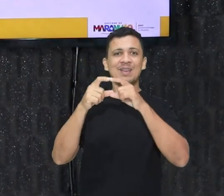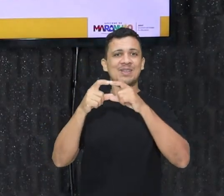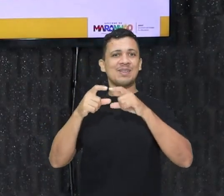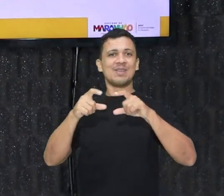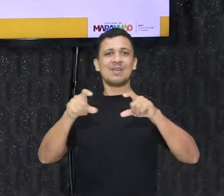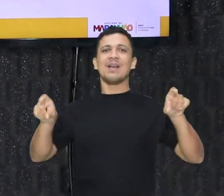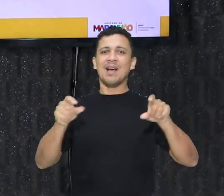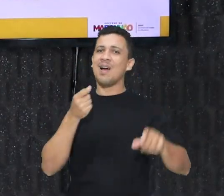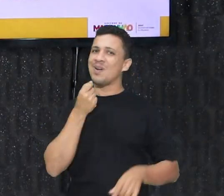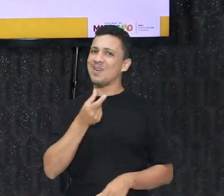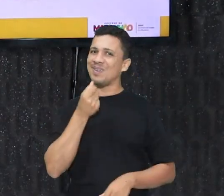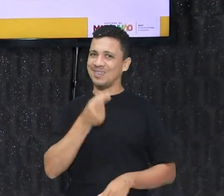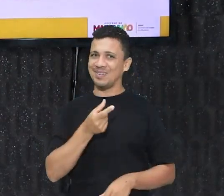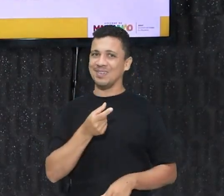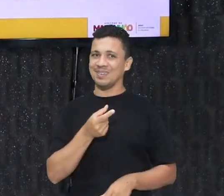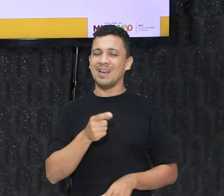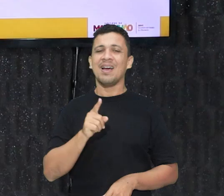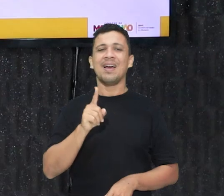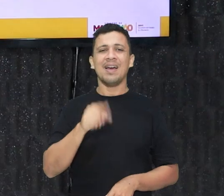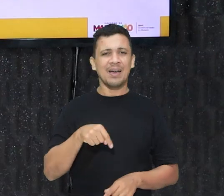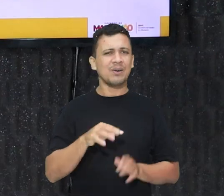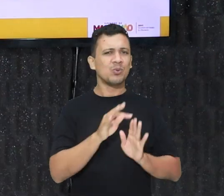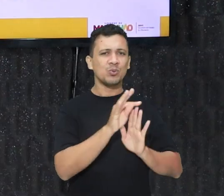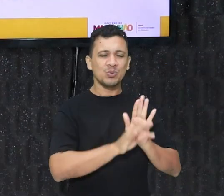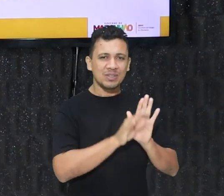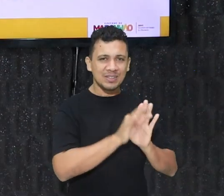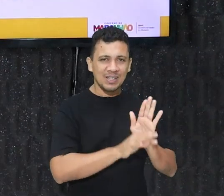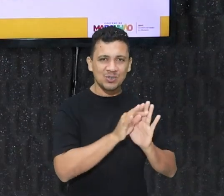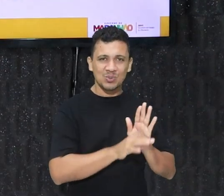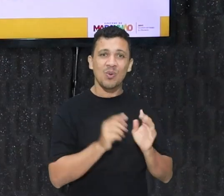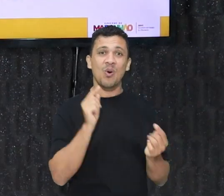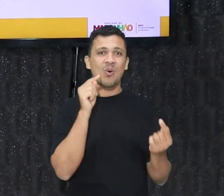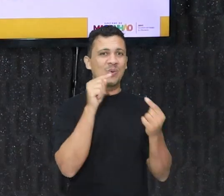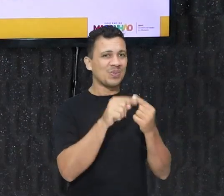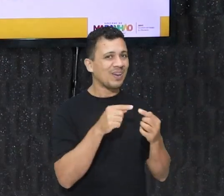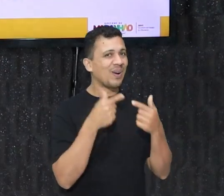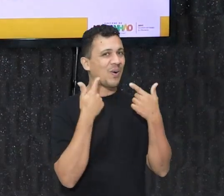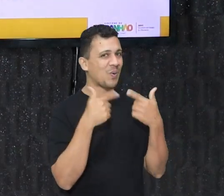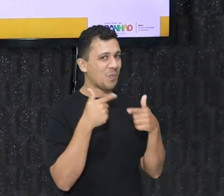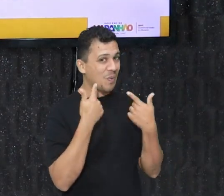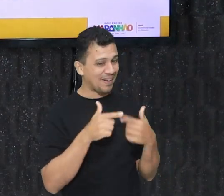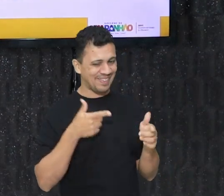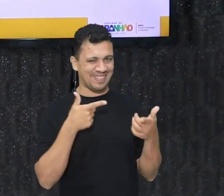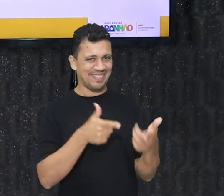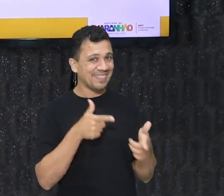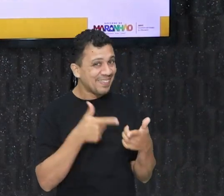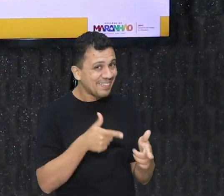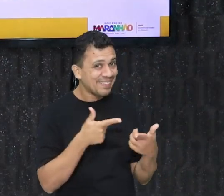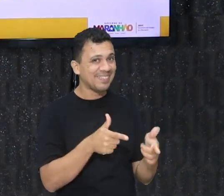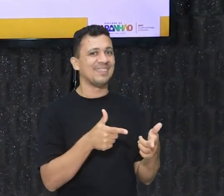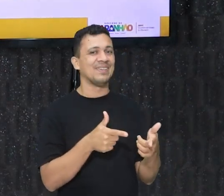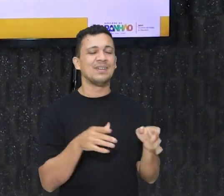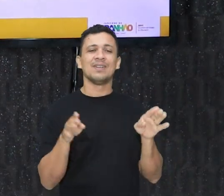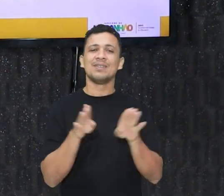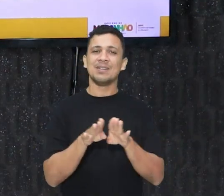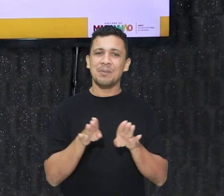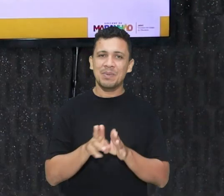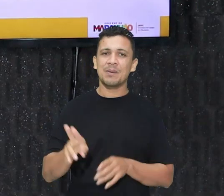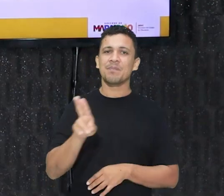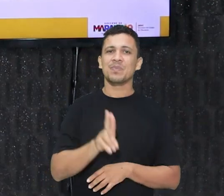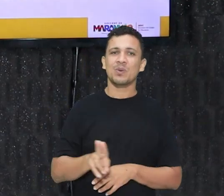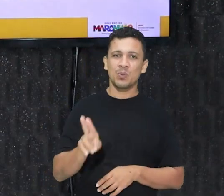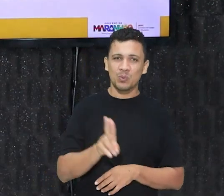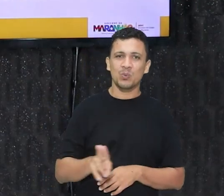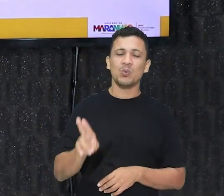Uma charge é um texto que tem tom humorístico, irônico e também